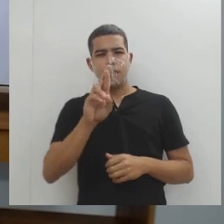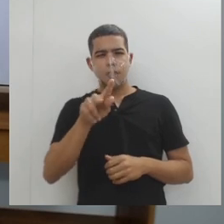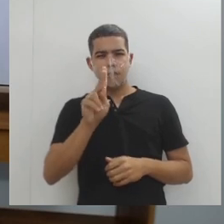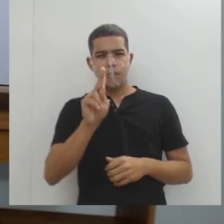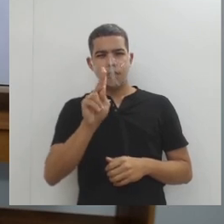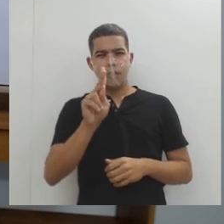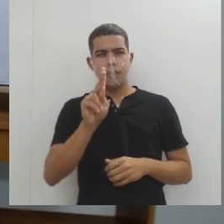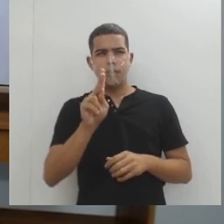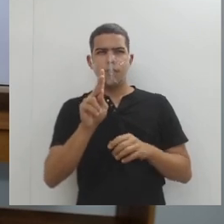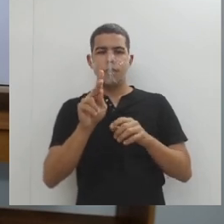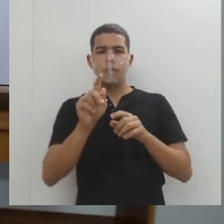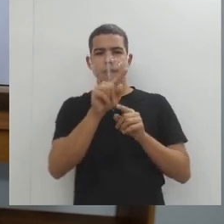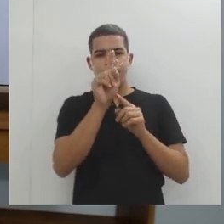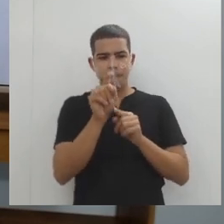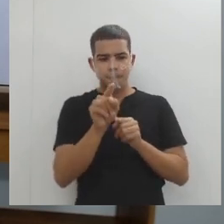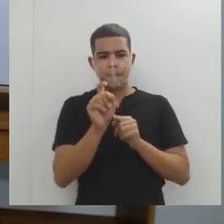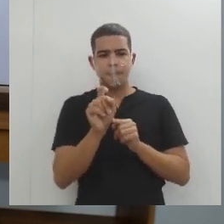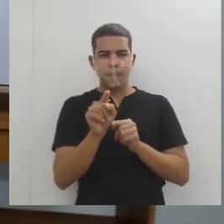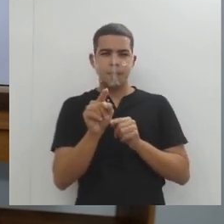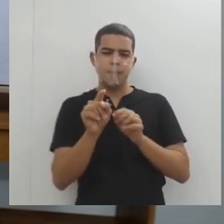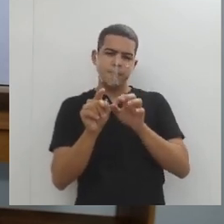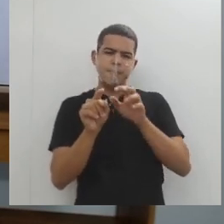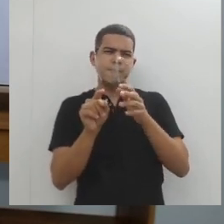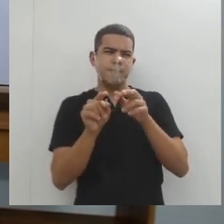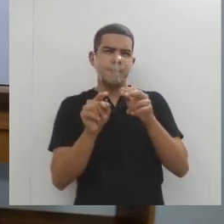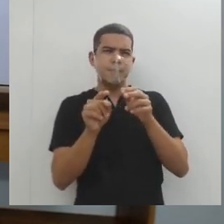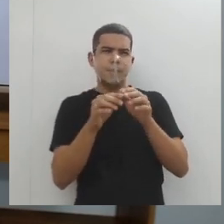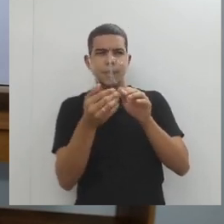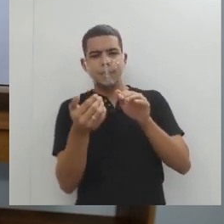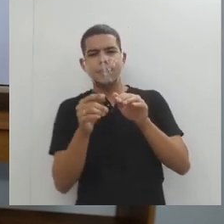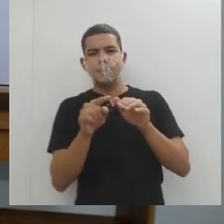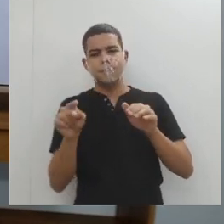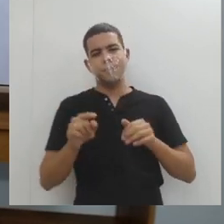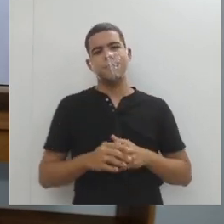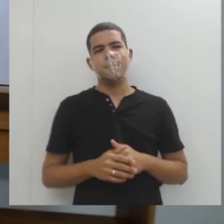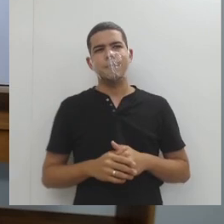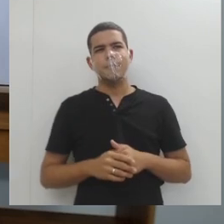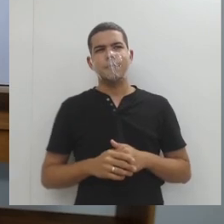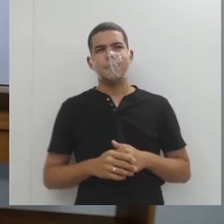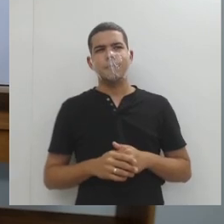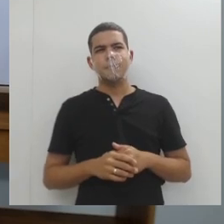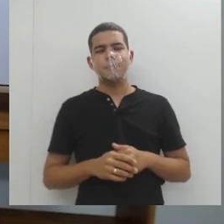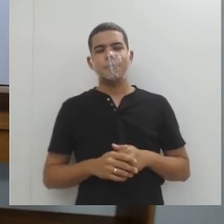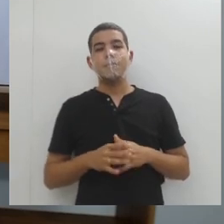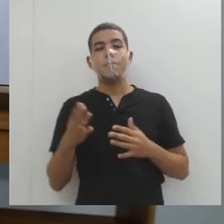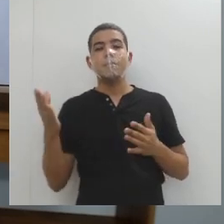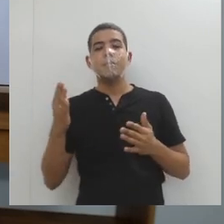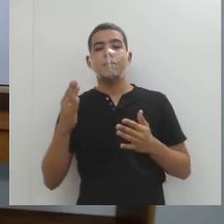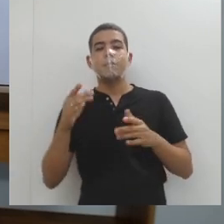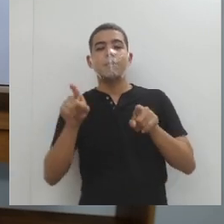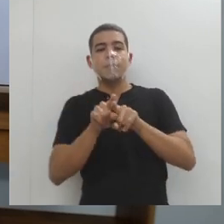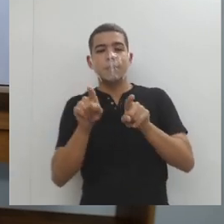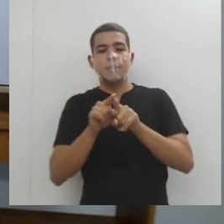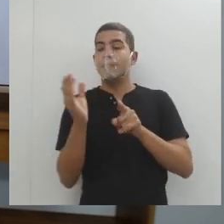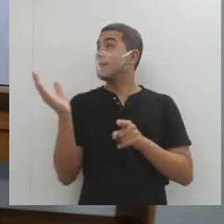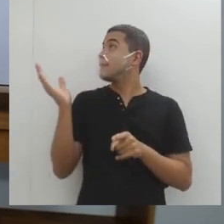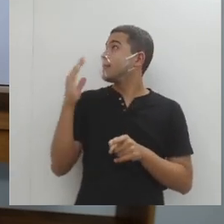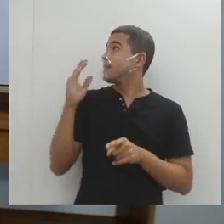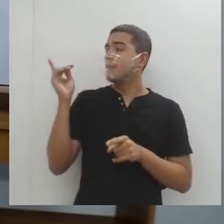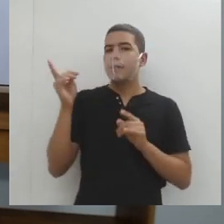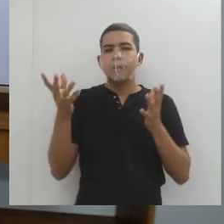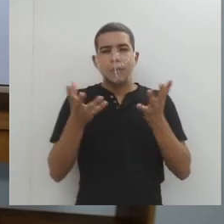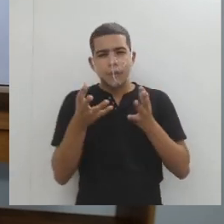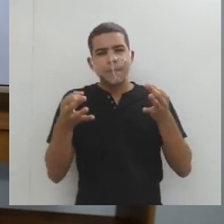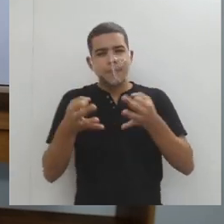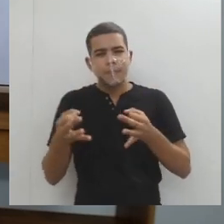a interrogação. Vamos para o Present Perfect agora. Ó. No Present Perfect, a mesma coisa, eu não posso mais começar com o sujeito. Começo com o verbo